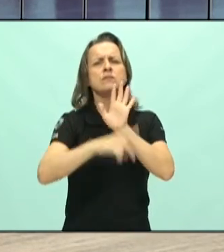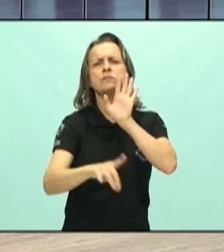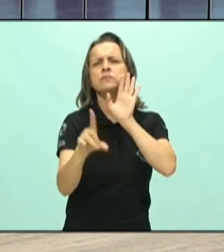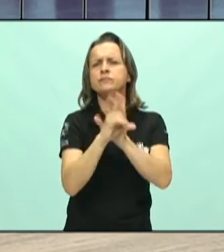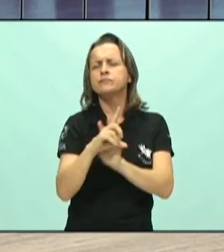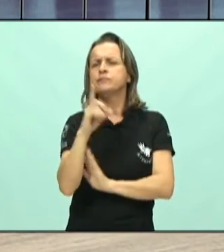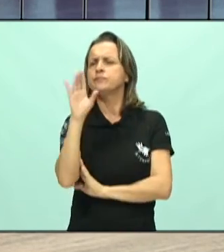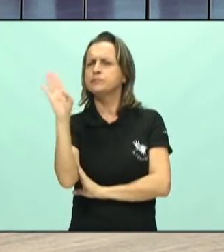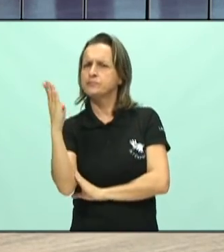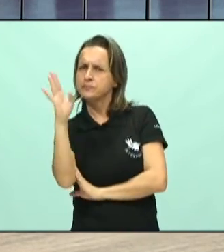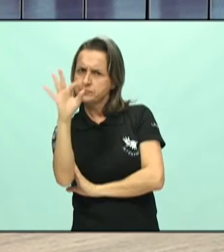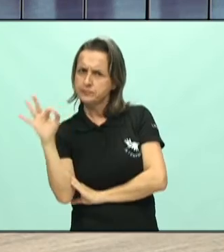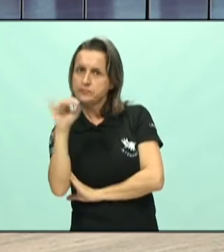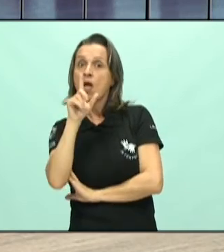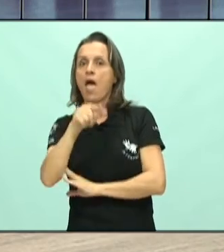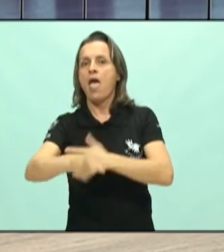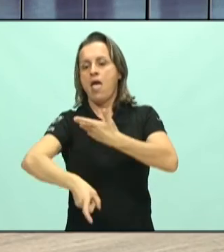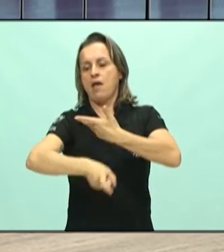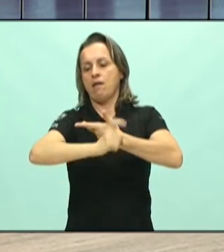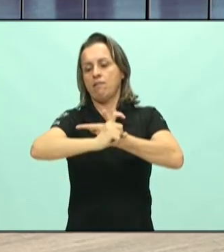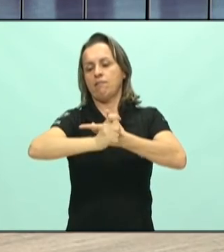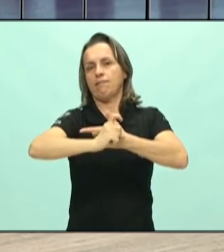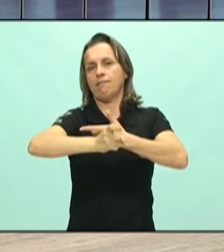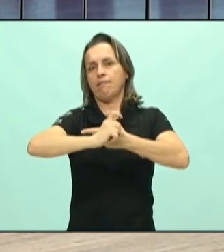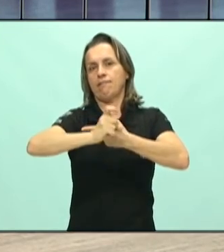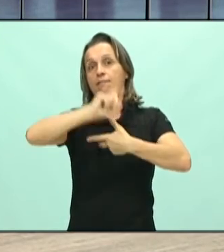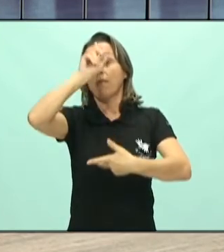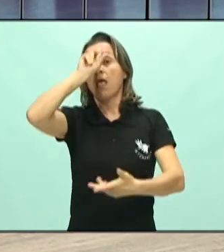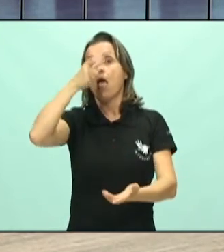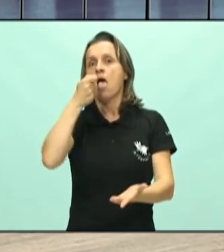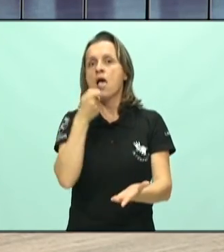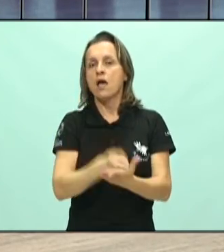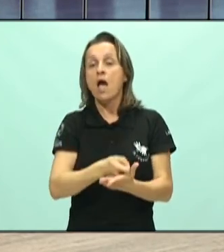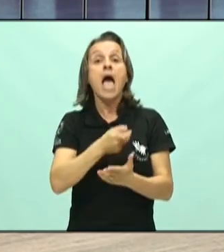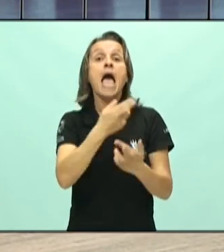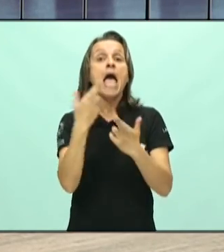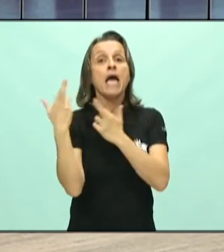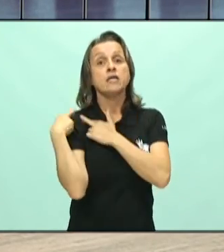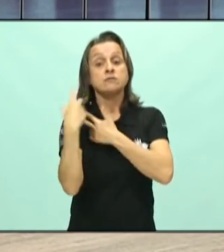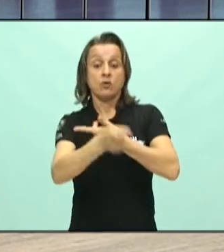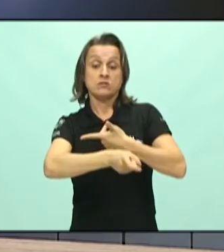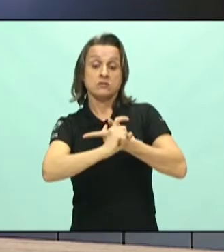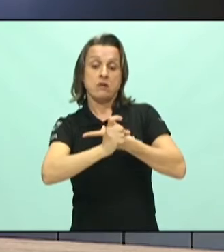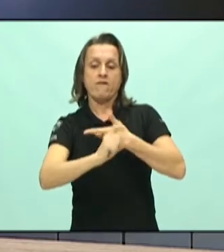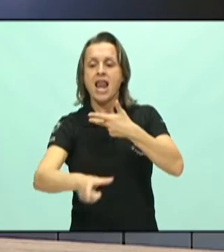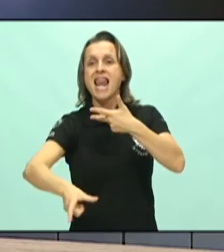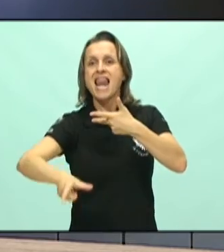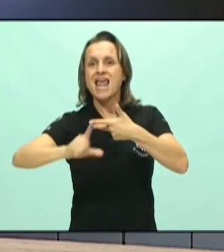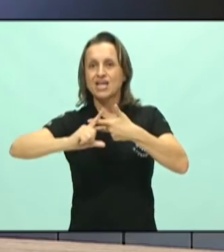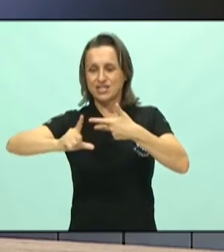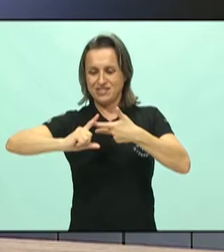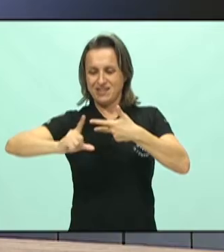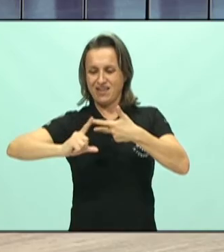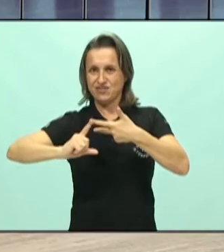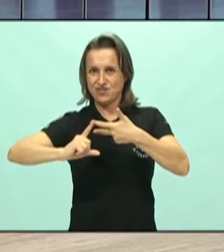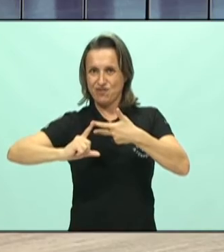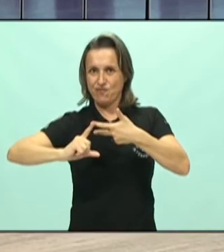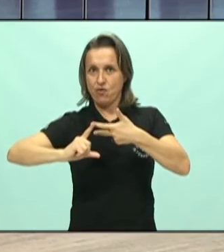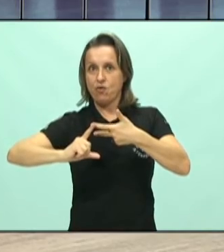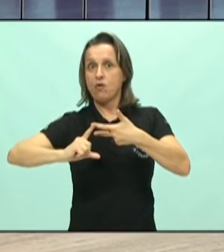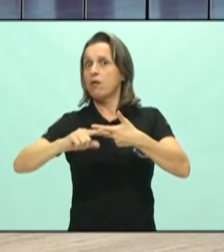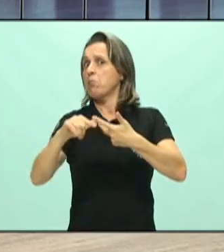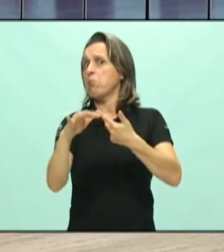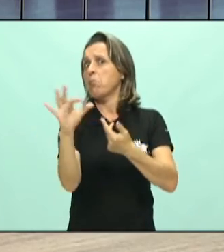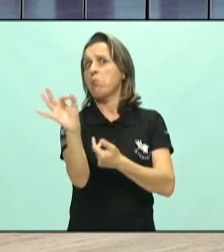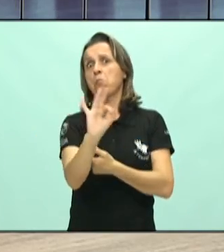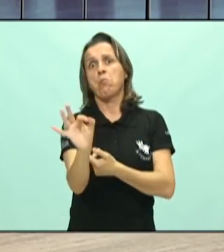do Executivo, da autoria do Executivo. O Legislativo, os deputados estaduais, não têm o que fazer. Então, o Executivo vai